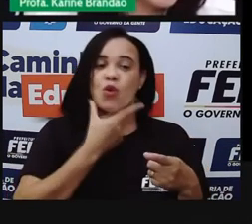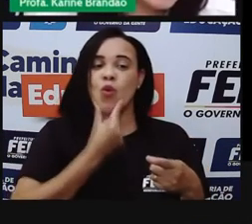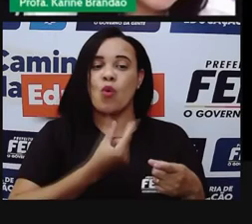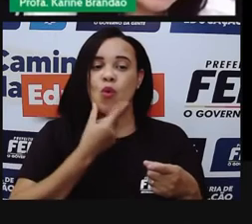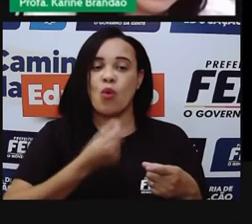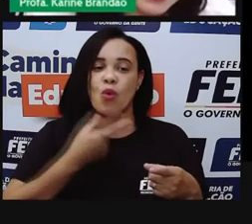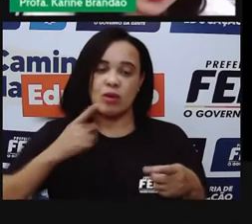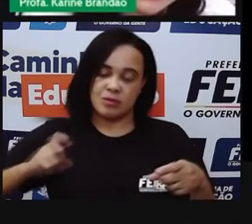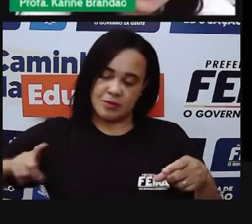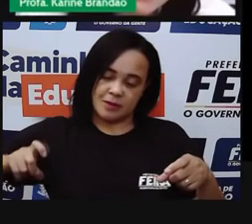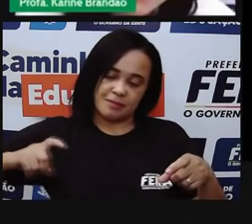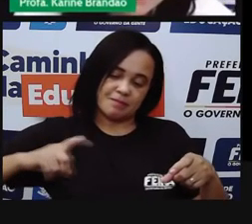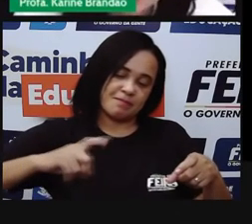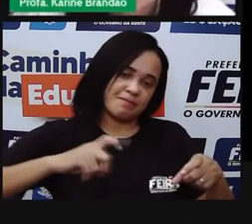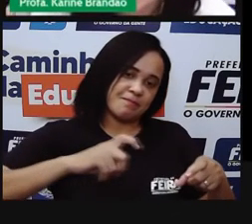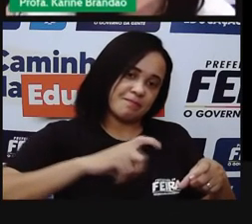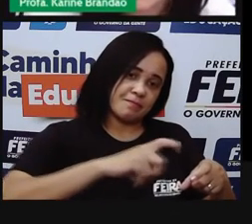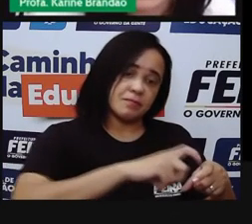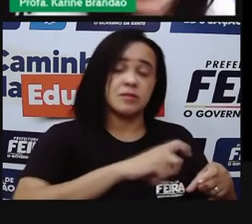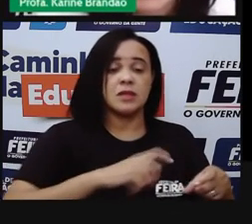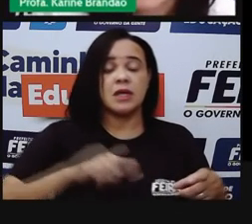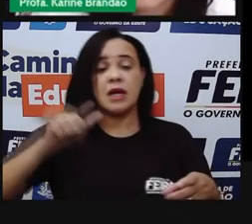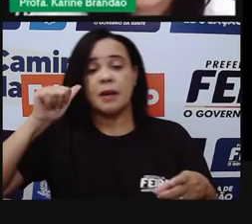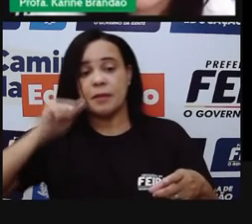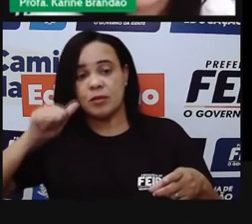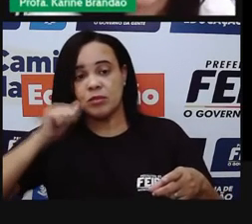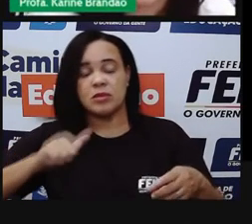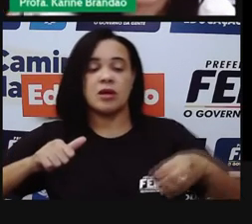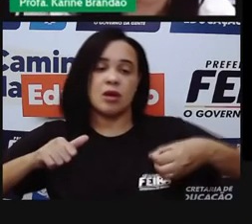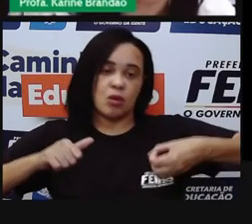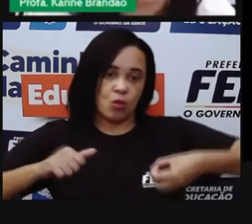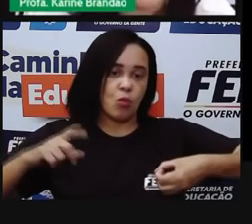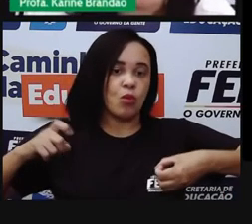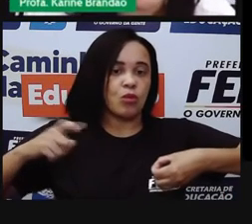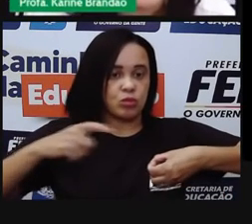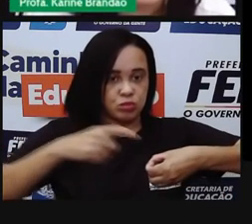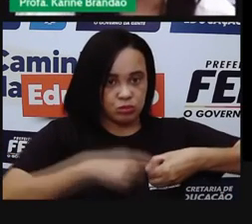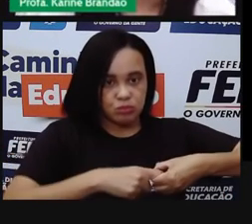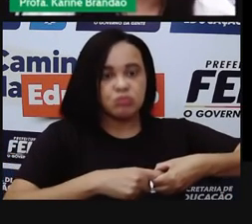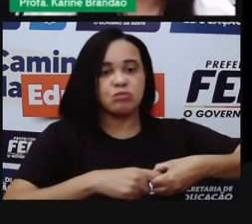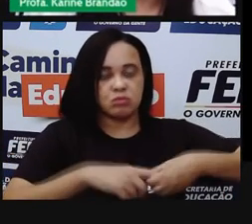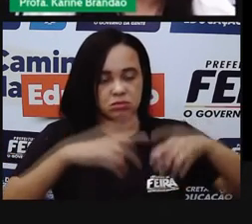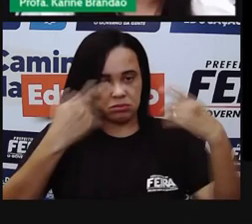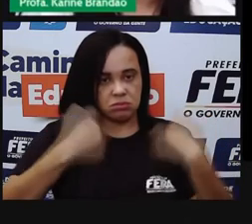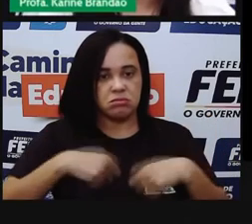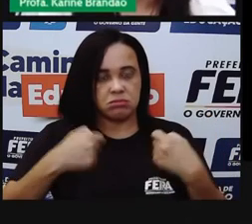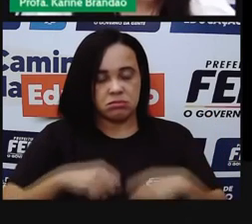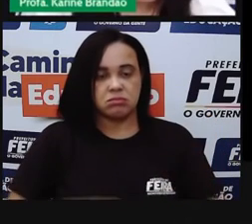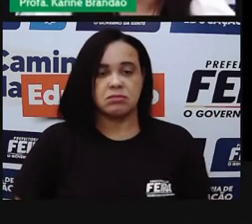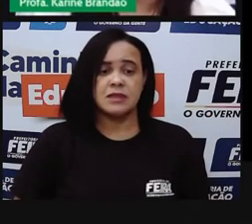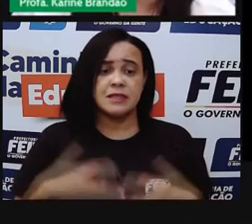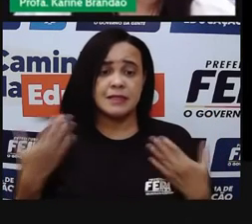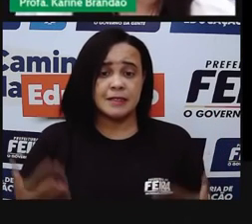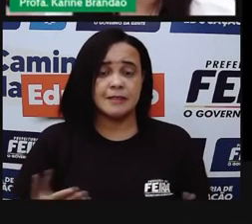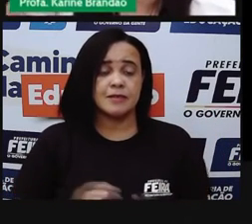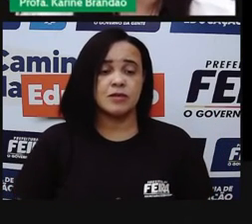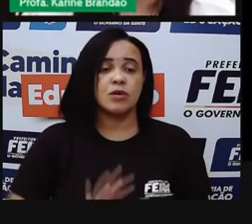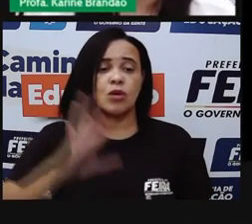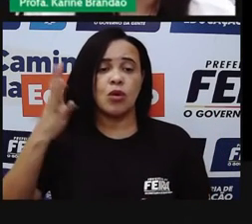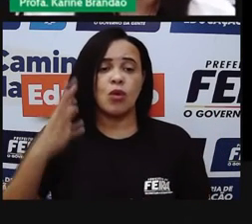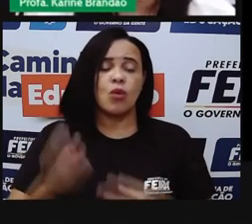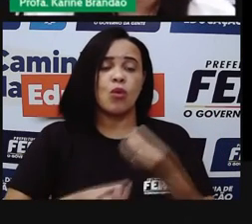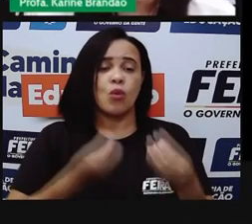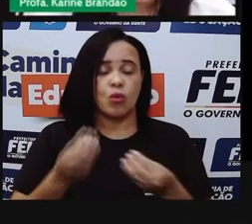vão ter o gameta masculino, o espermatozoide, as mulheres, o gameta feminino, o óvulo. E aí, o que que vai acontecer? Vai ocorrer